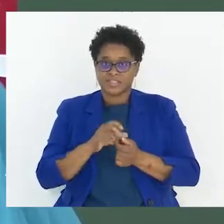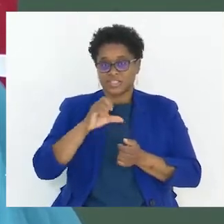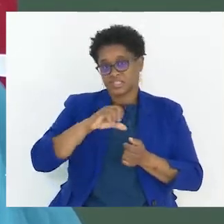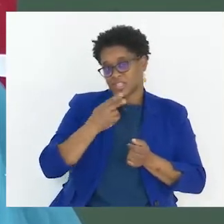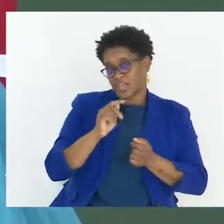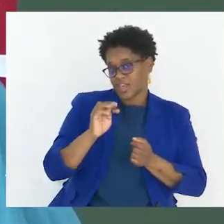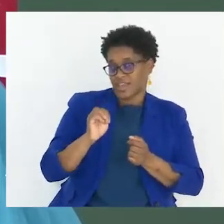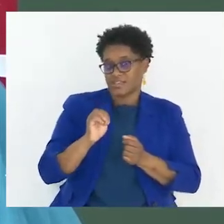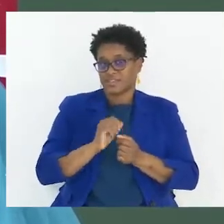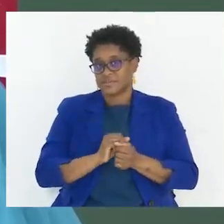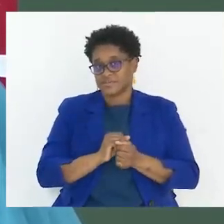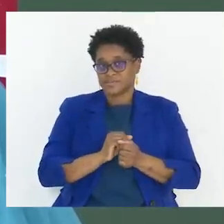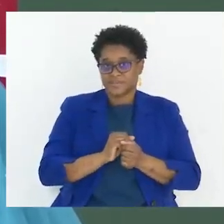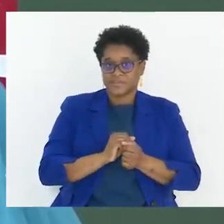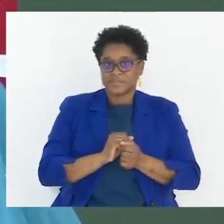10!